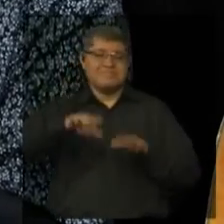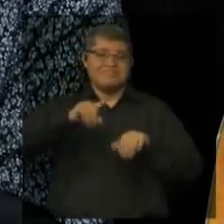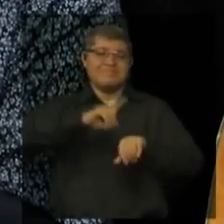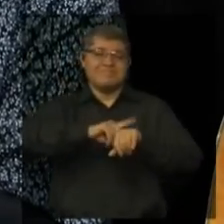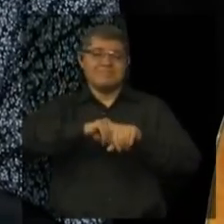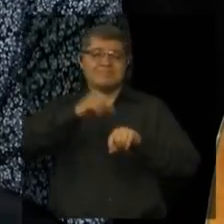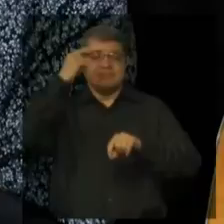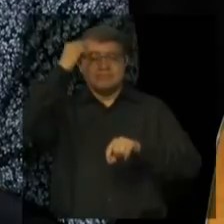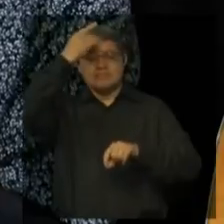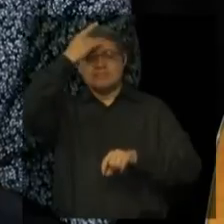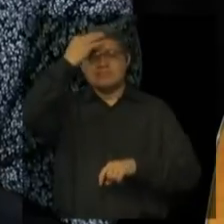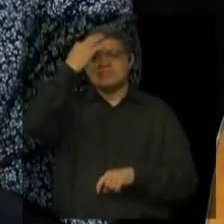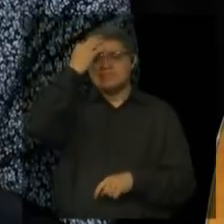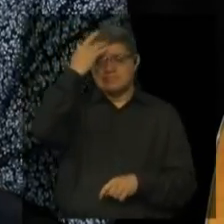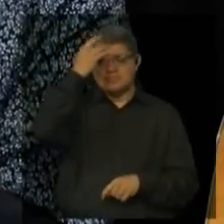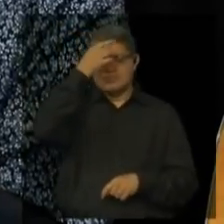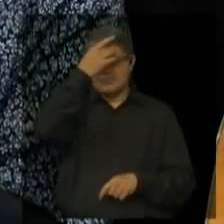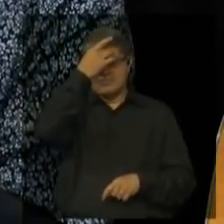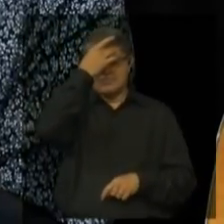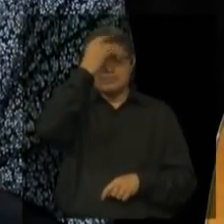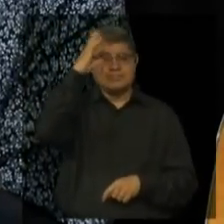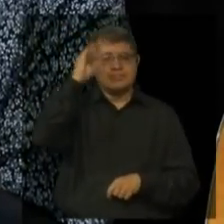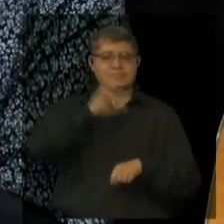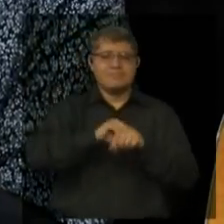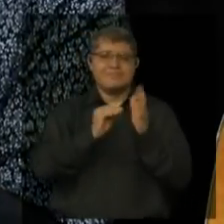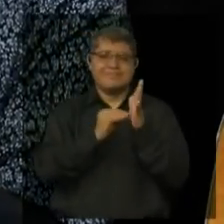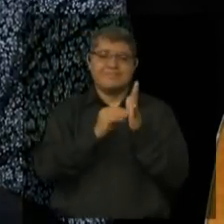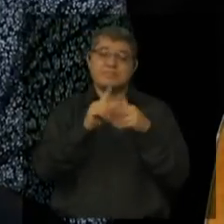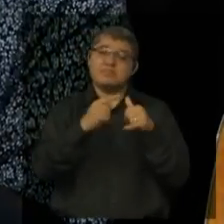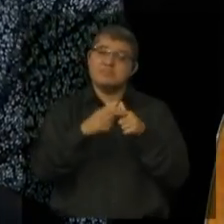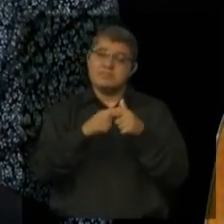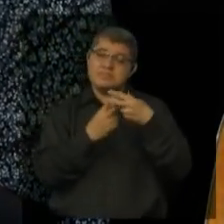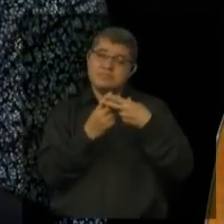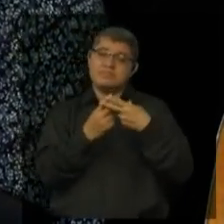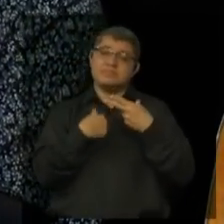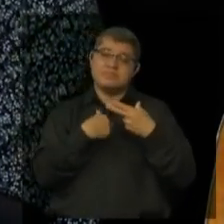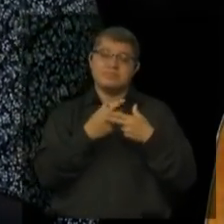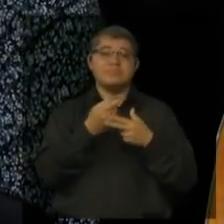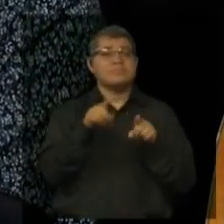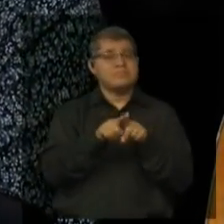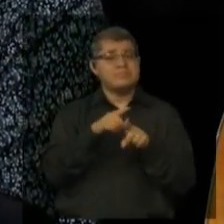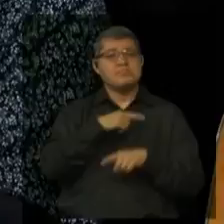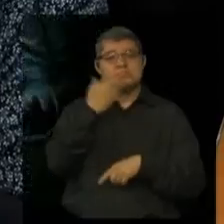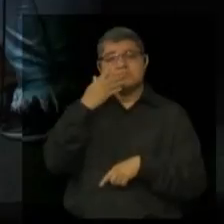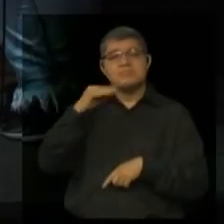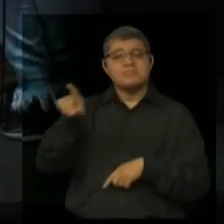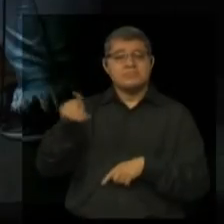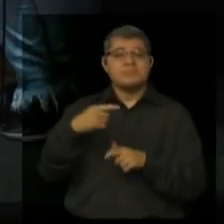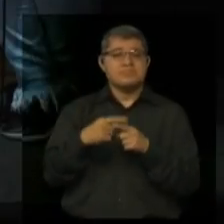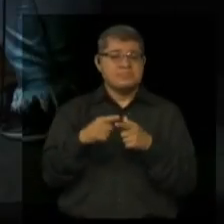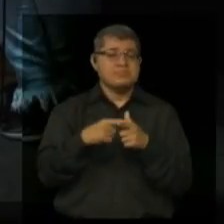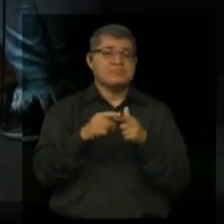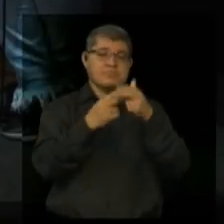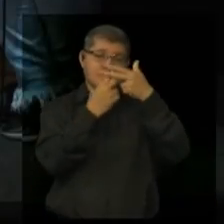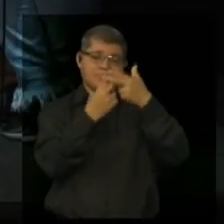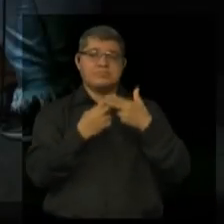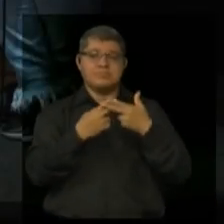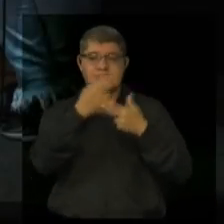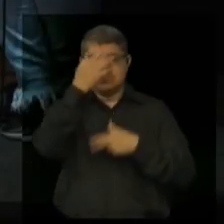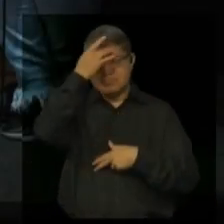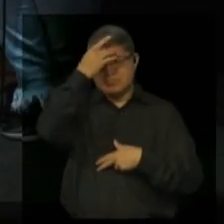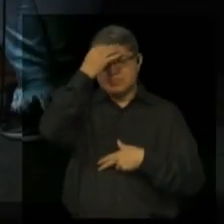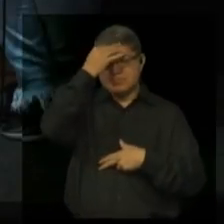tempo, me concentrar. Eu sei como é esse transtorno. Então, e tem muitas crianças, muitas pessoas que têm esse transtorno de déficit de